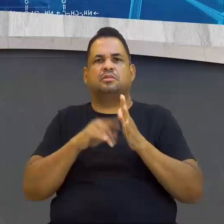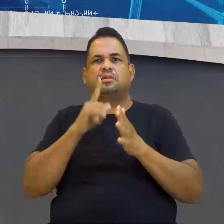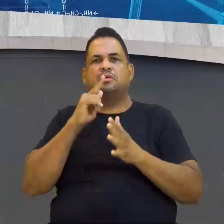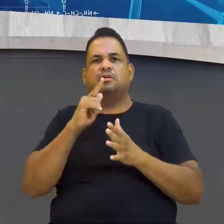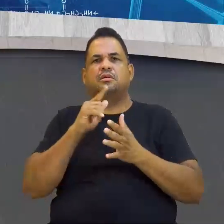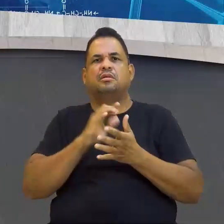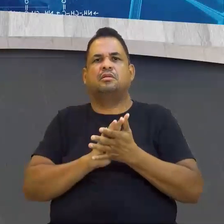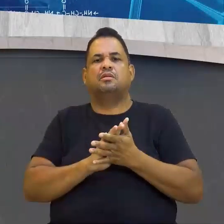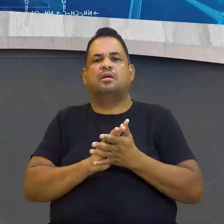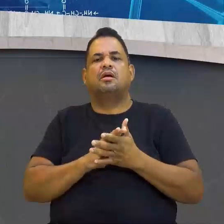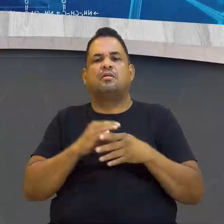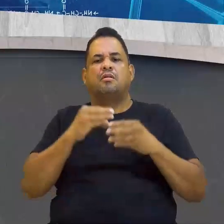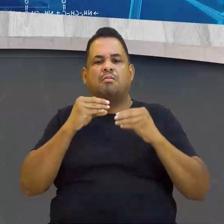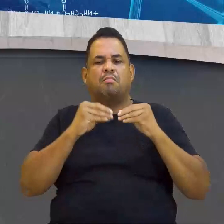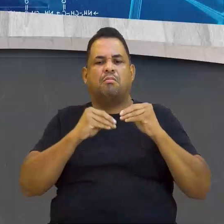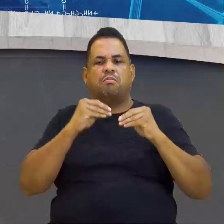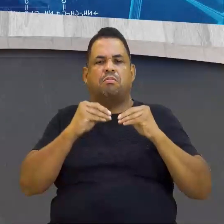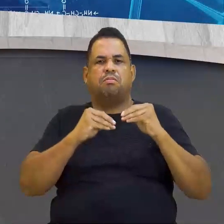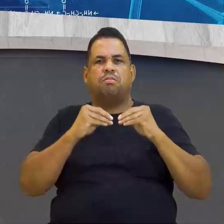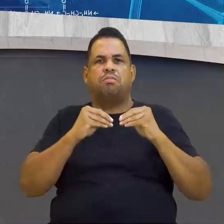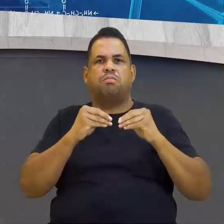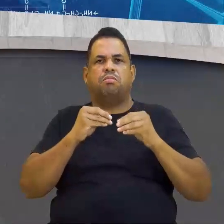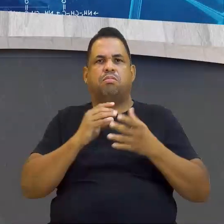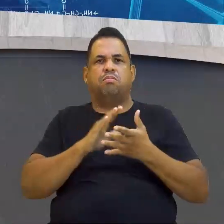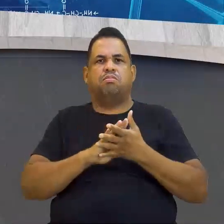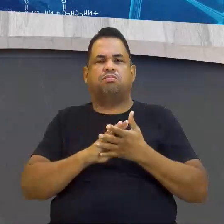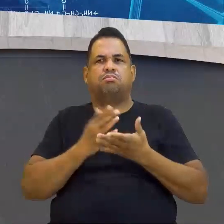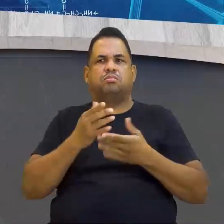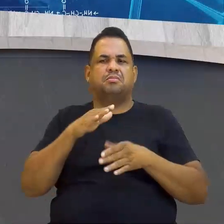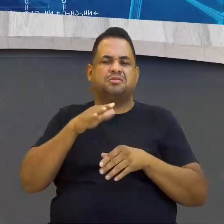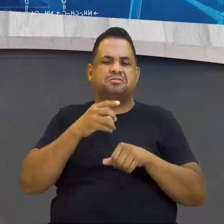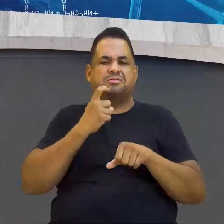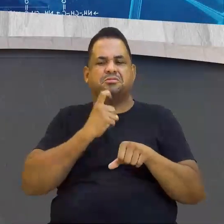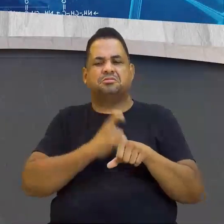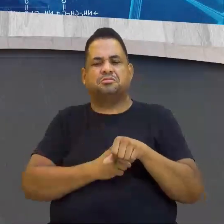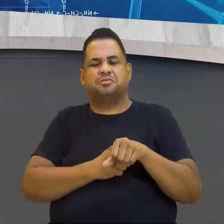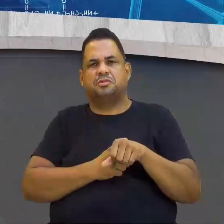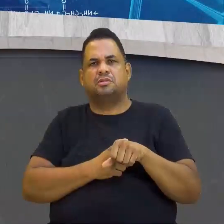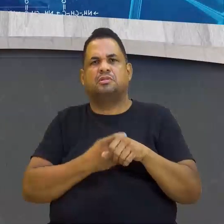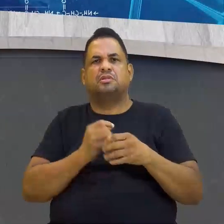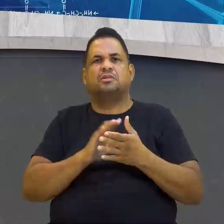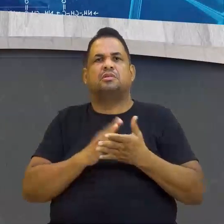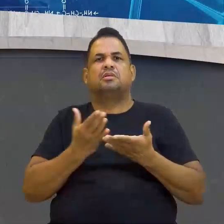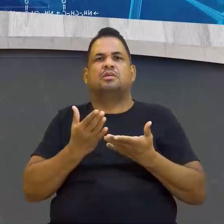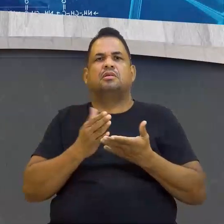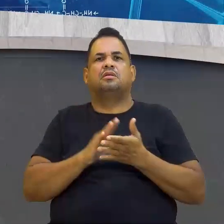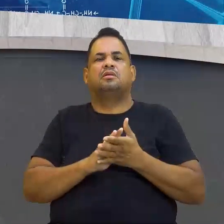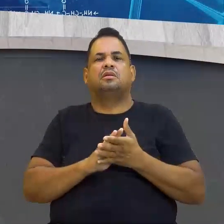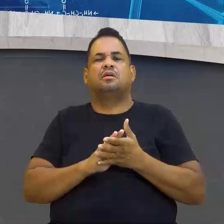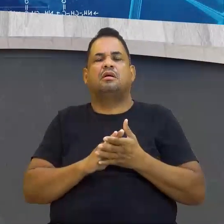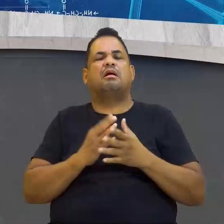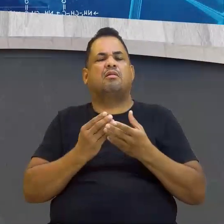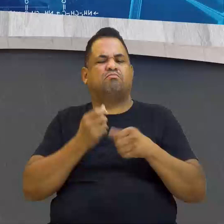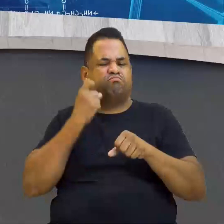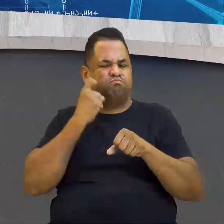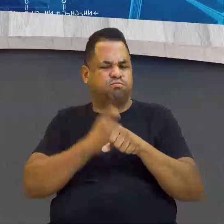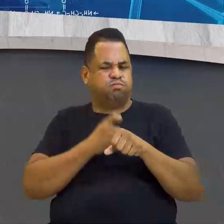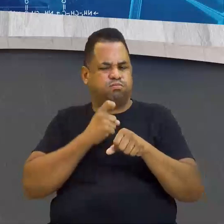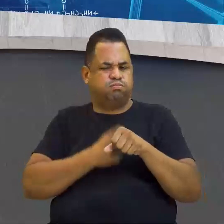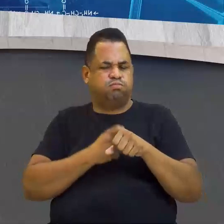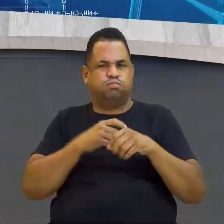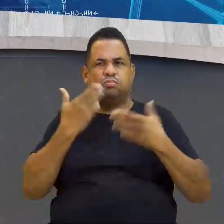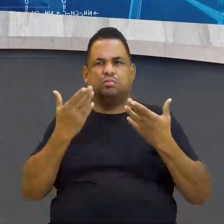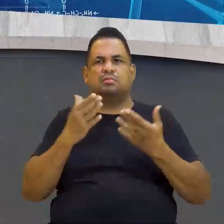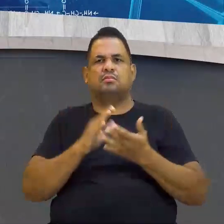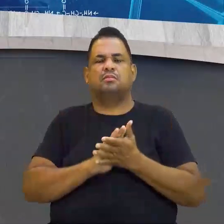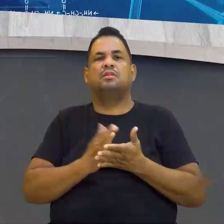como mole, a água moderadamente dura, né? A água dura e a água muito dura. Então, os sais eles